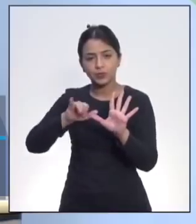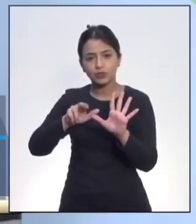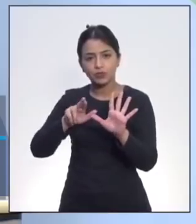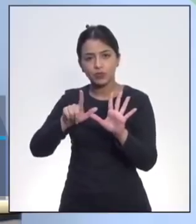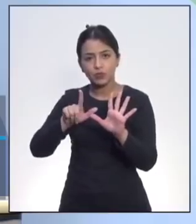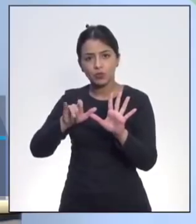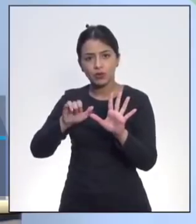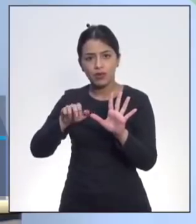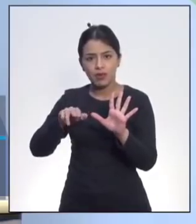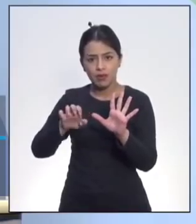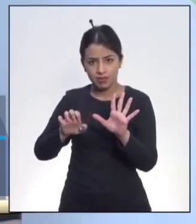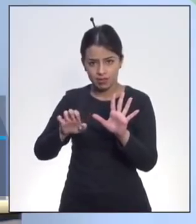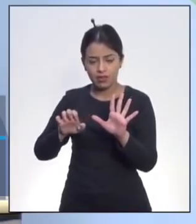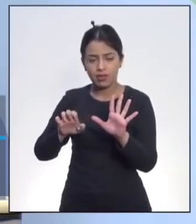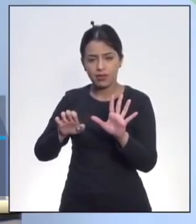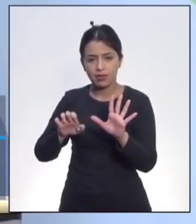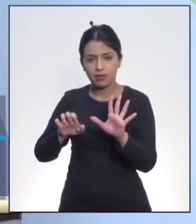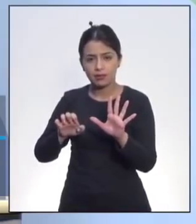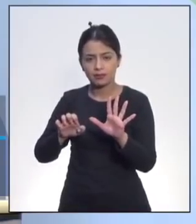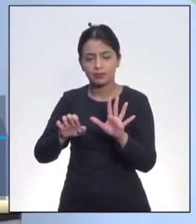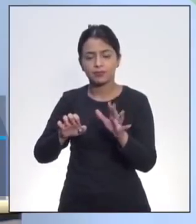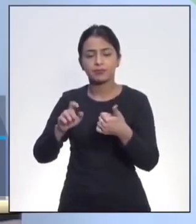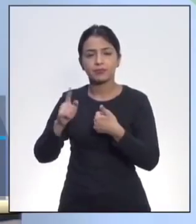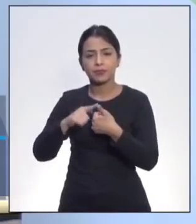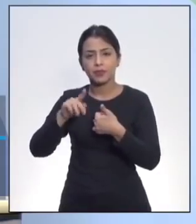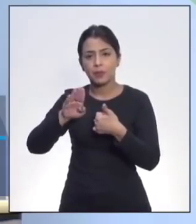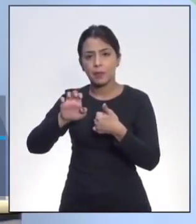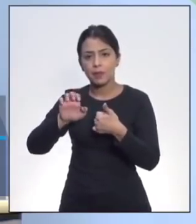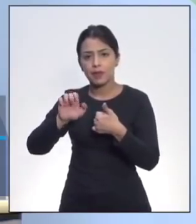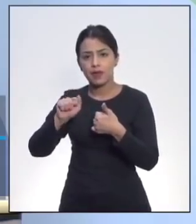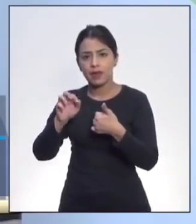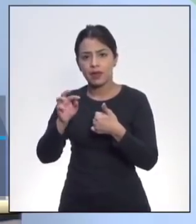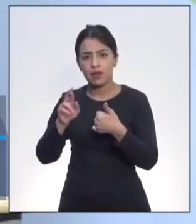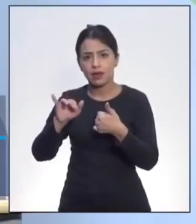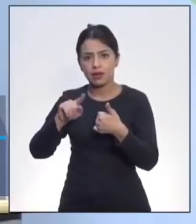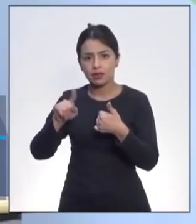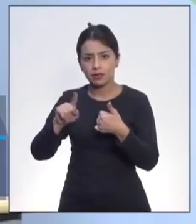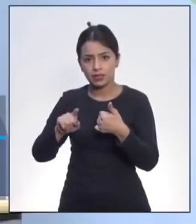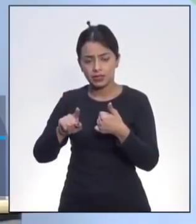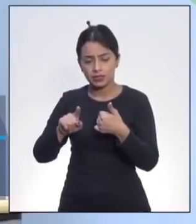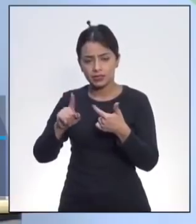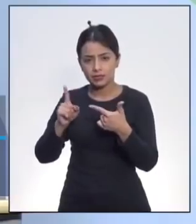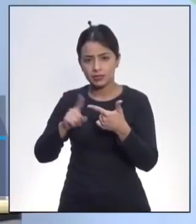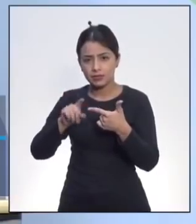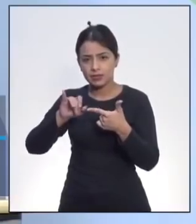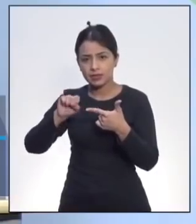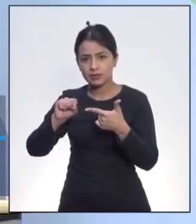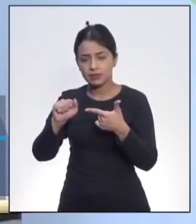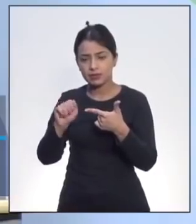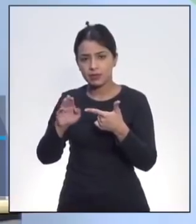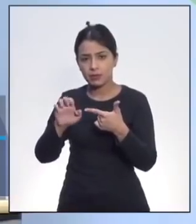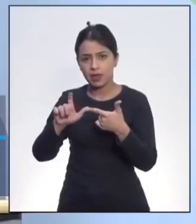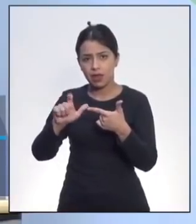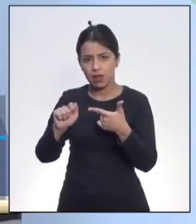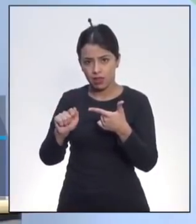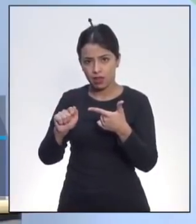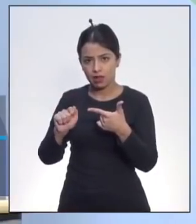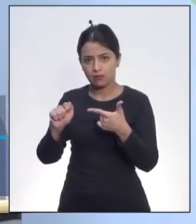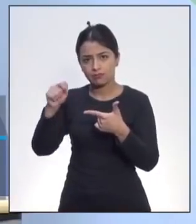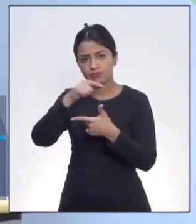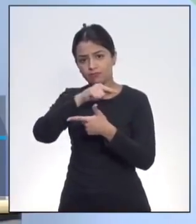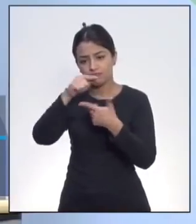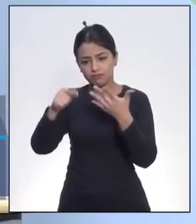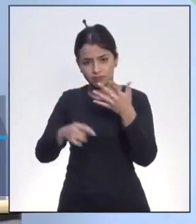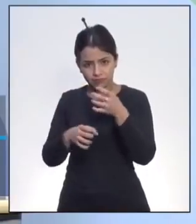Juliene Pereira, eu acredito, Beatriz Silva, Isabela Carvalho, disseram, junto